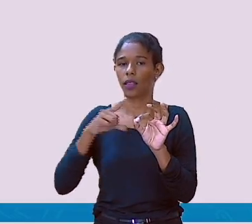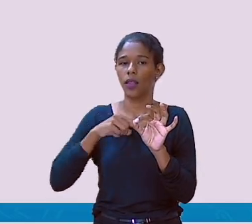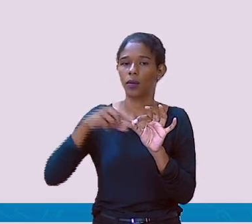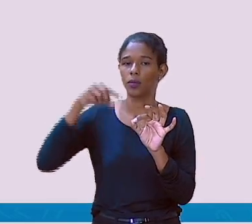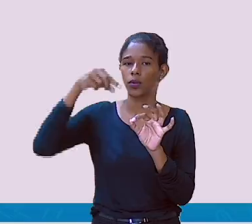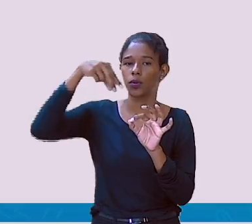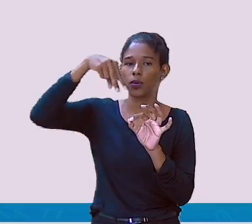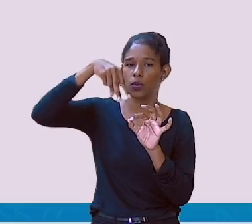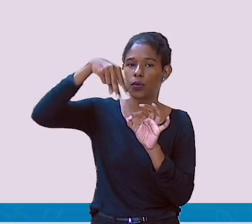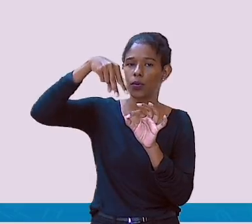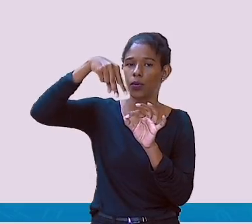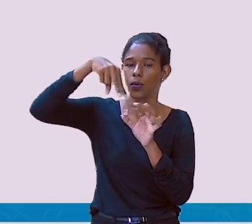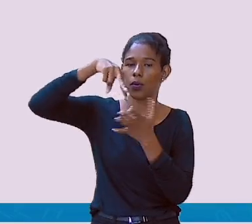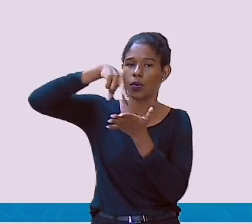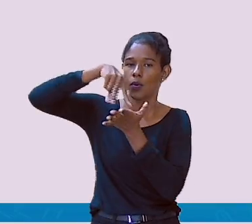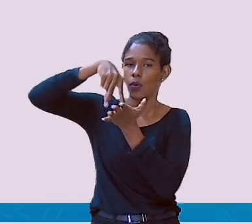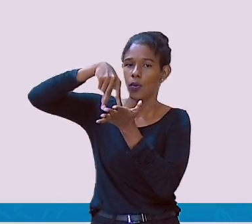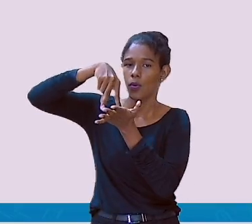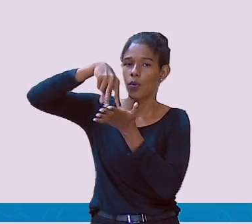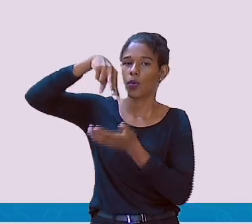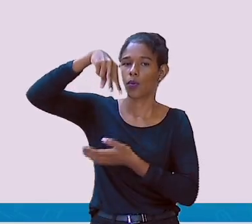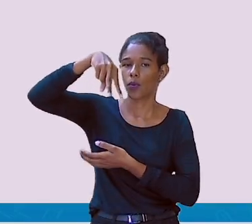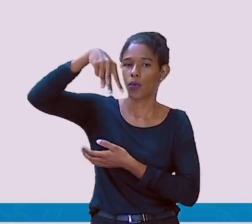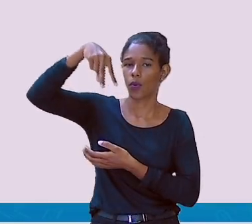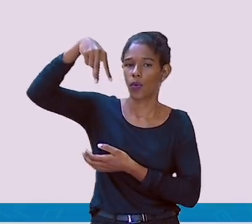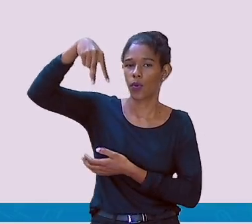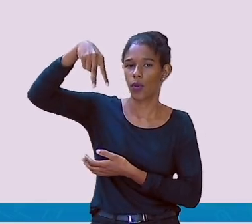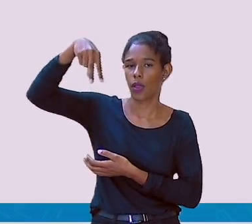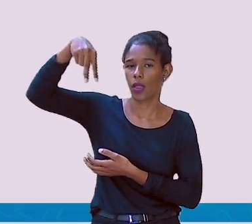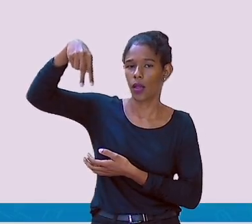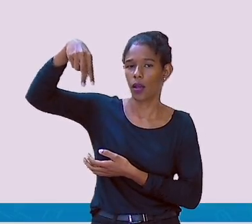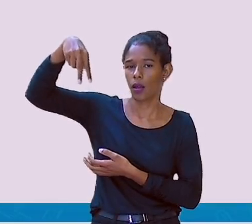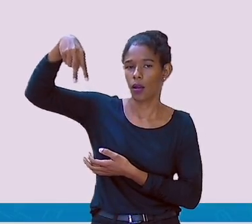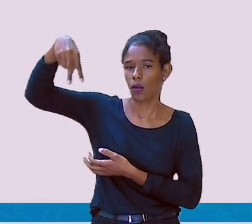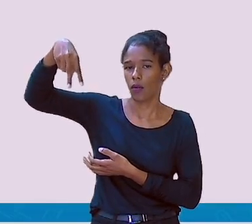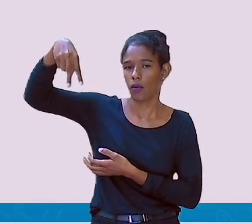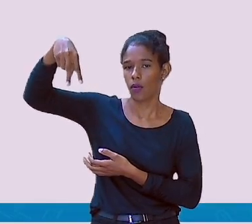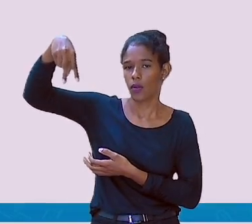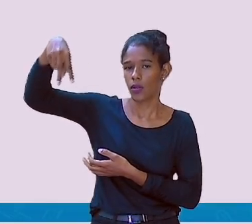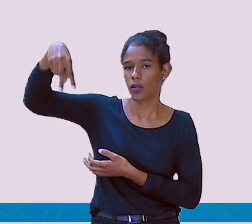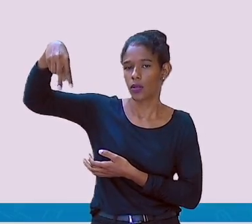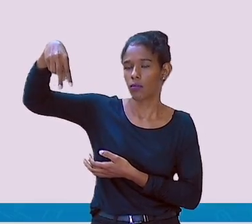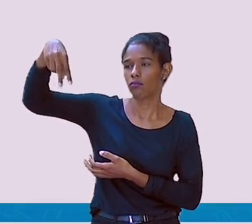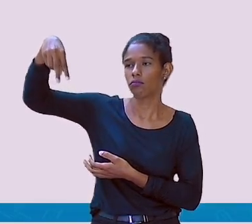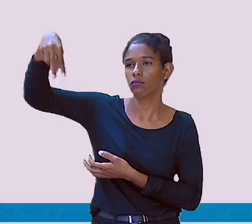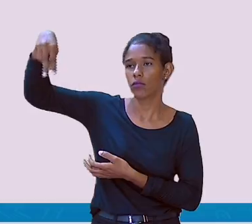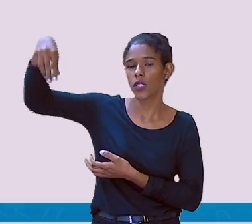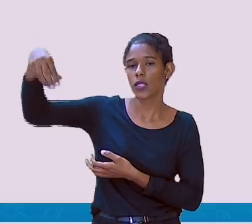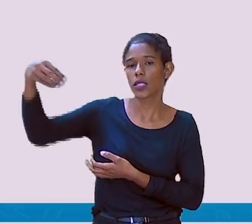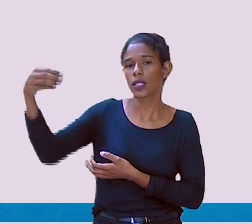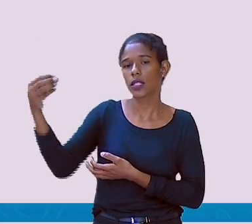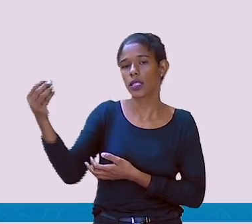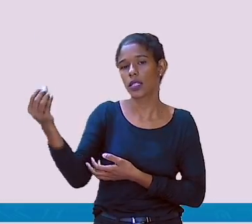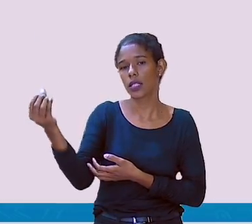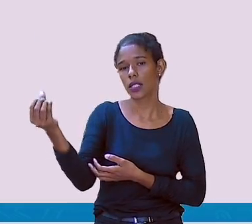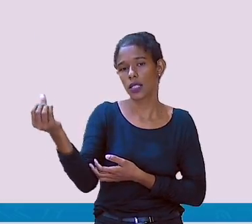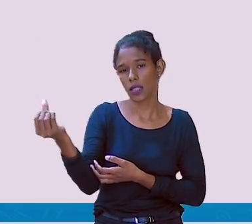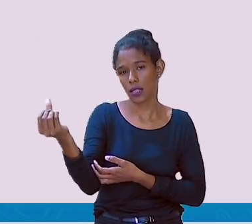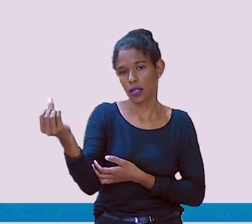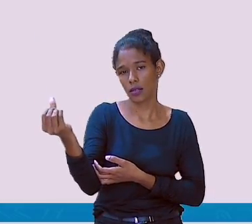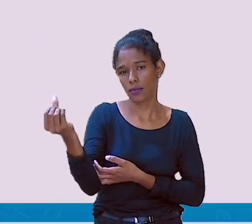2, 3, 4, 5 e o último lá